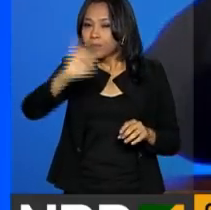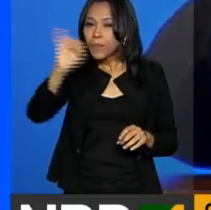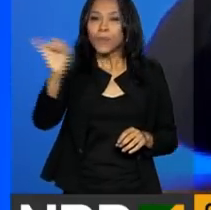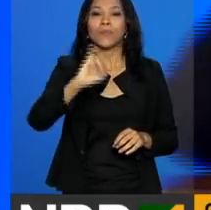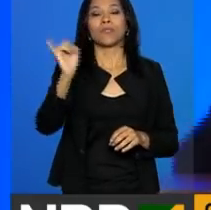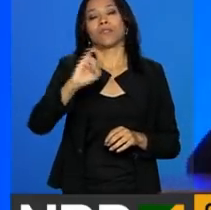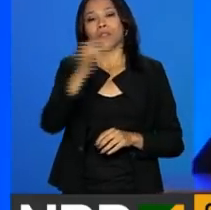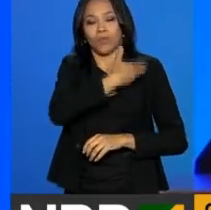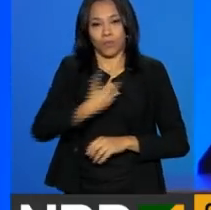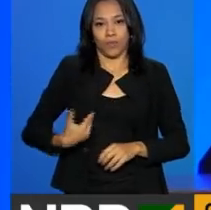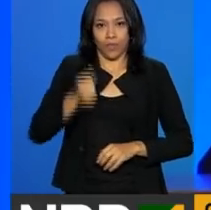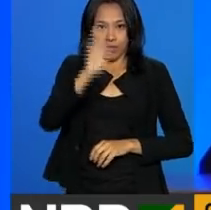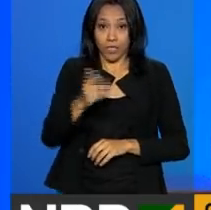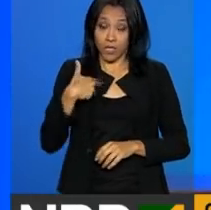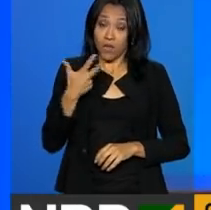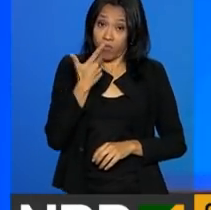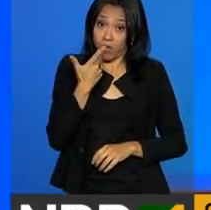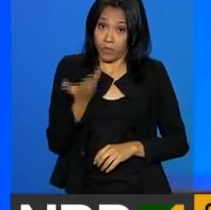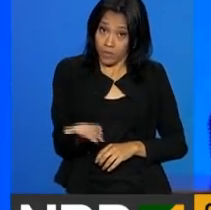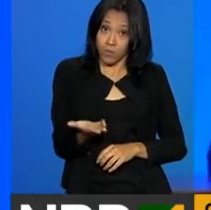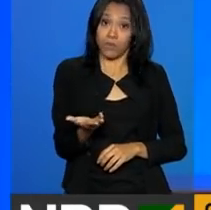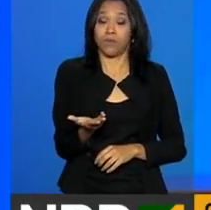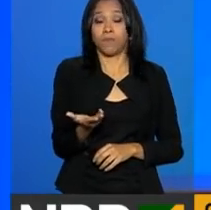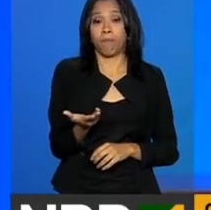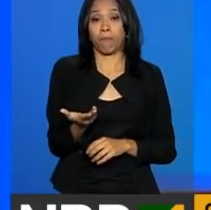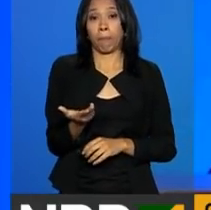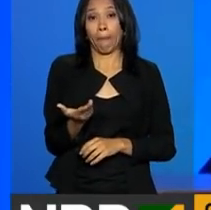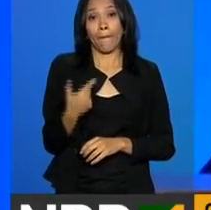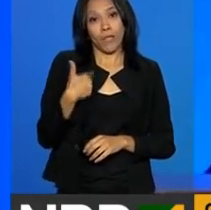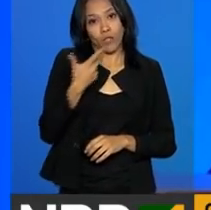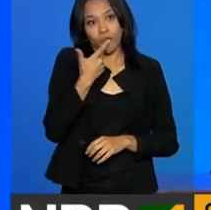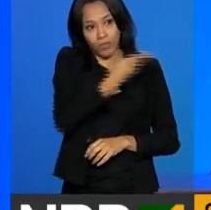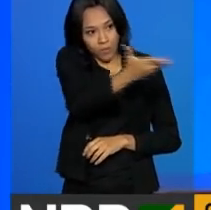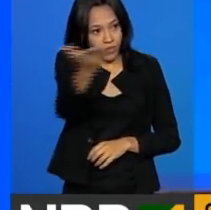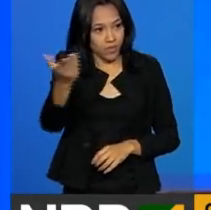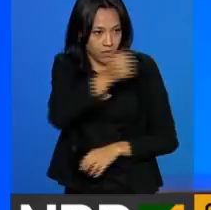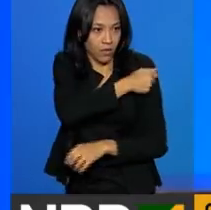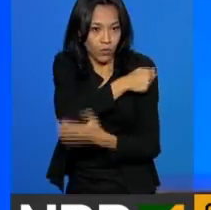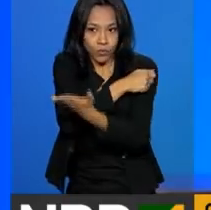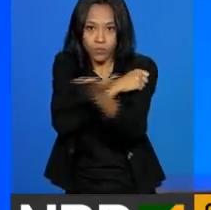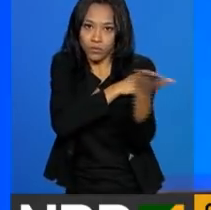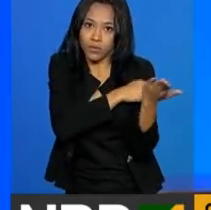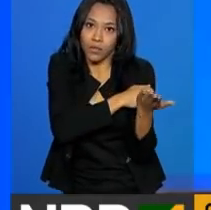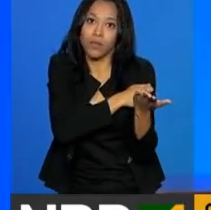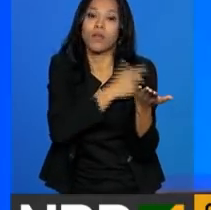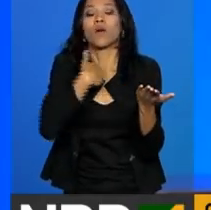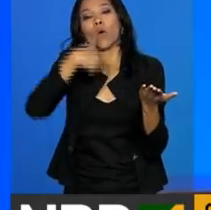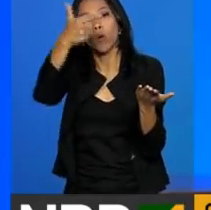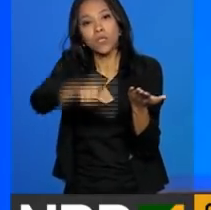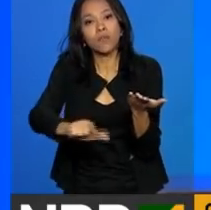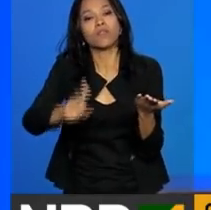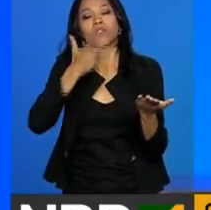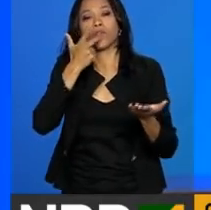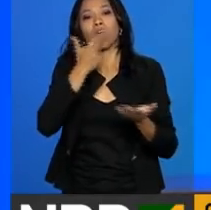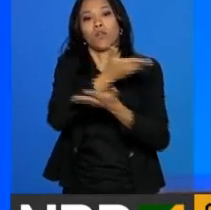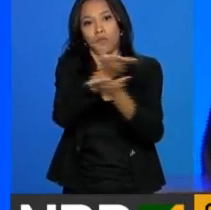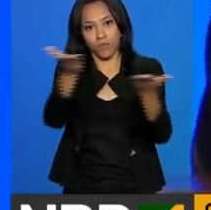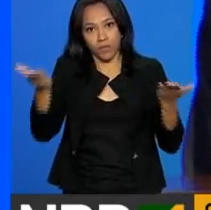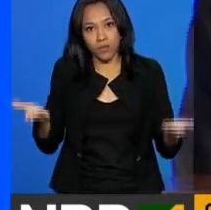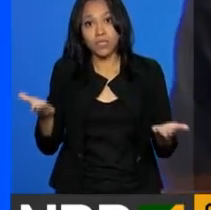e eu digo isso meus amigos que eu estou falando com empresários alunos e alunas porque volto a dizer é reiterar